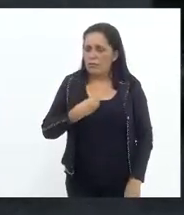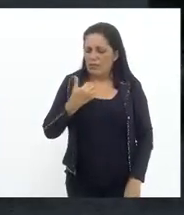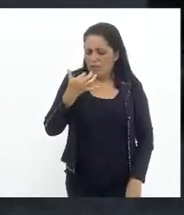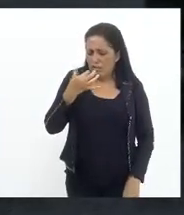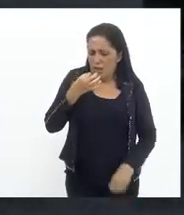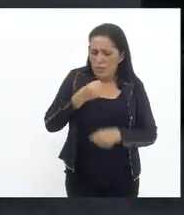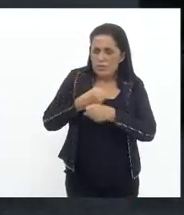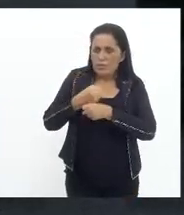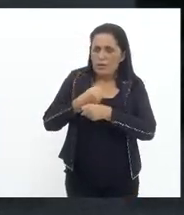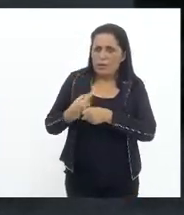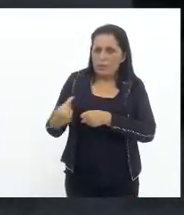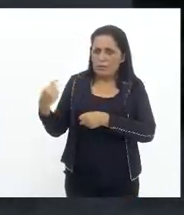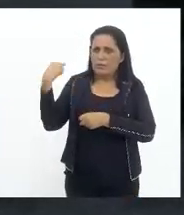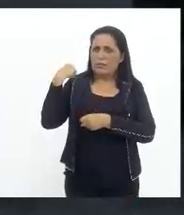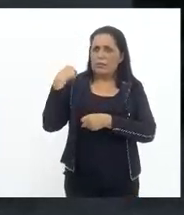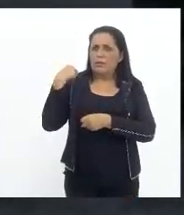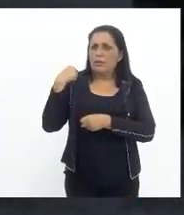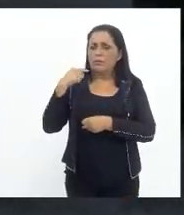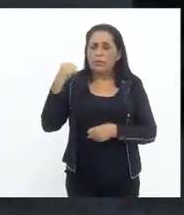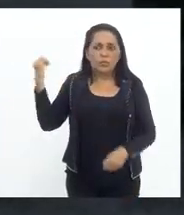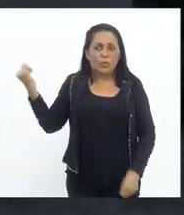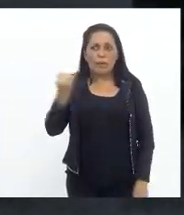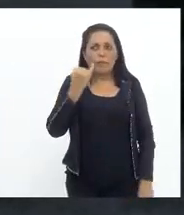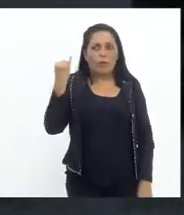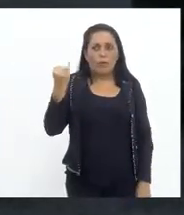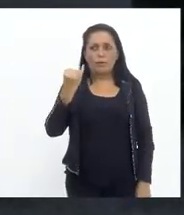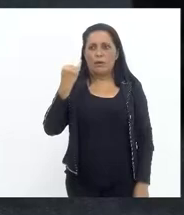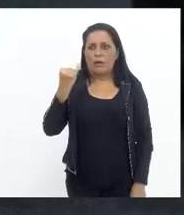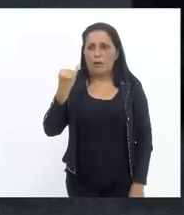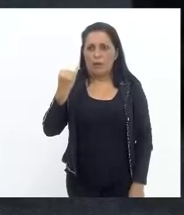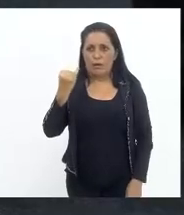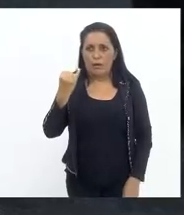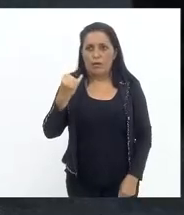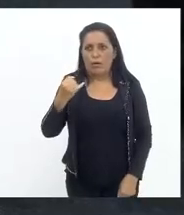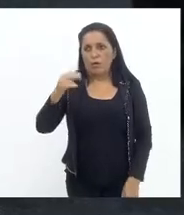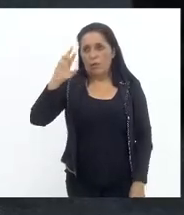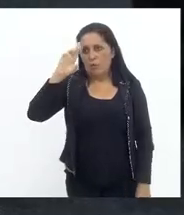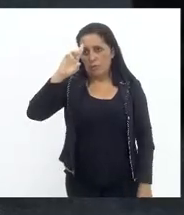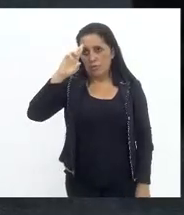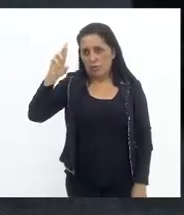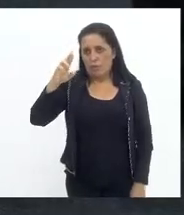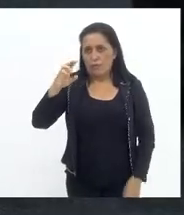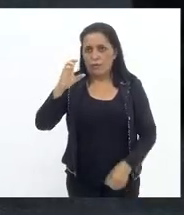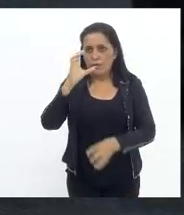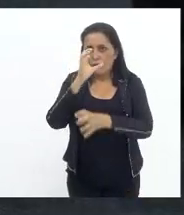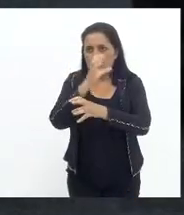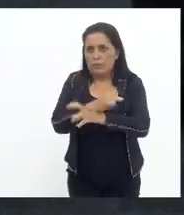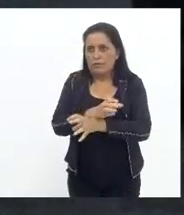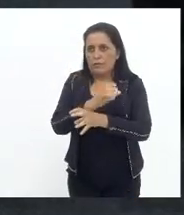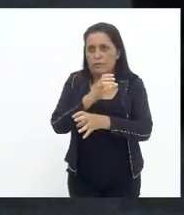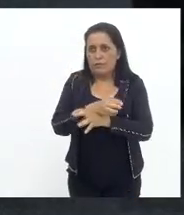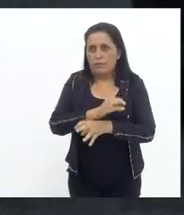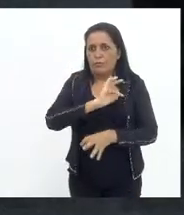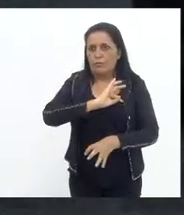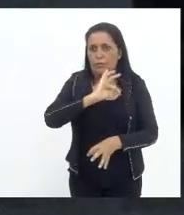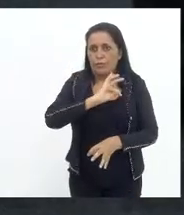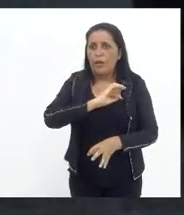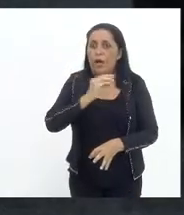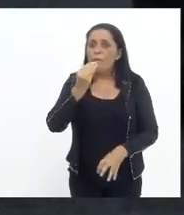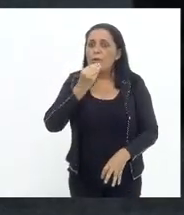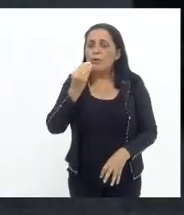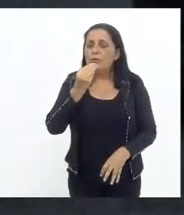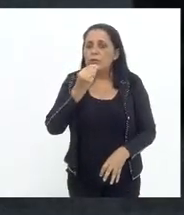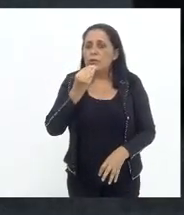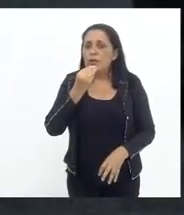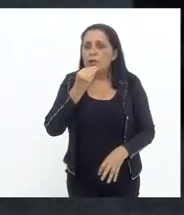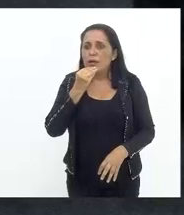década, é de extrema relevância. Como chefe da Polícia Civil, eu tive a oportunidade de estreitar a